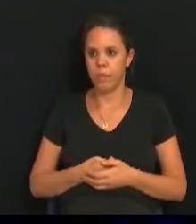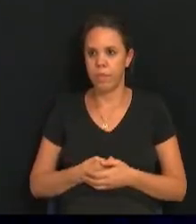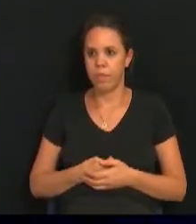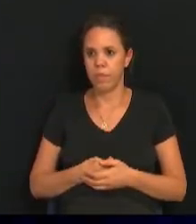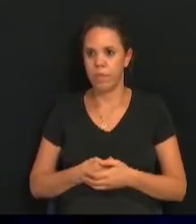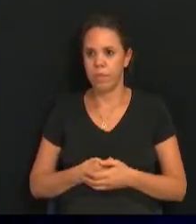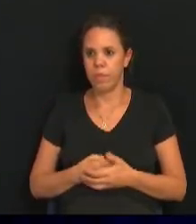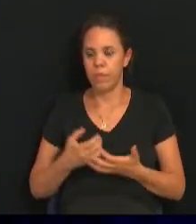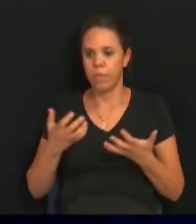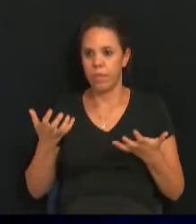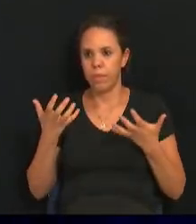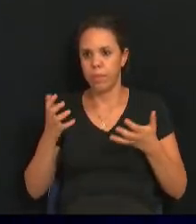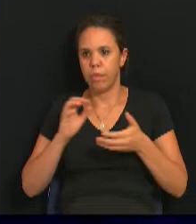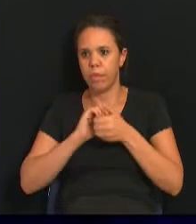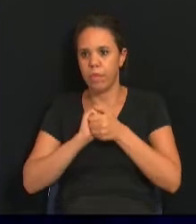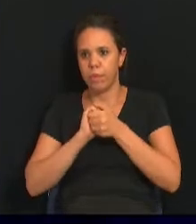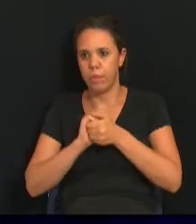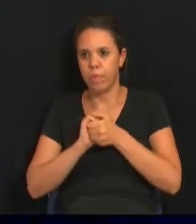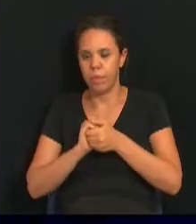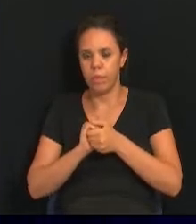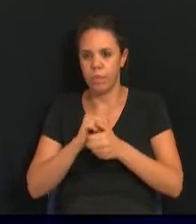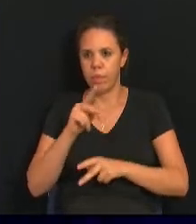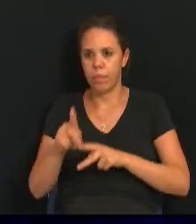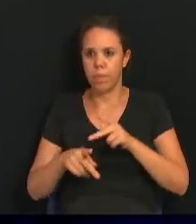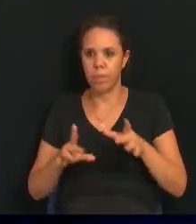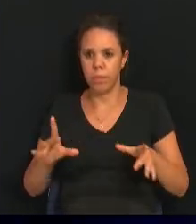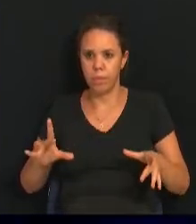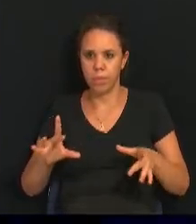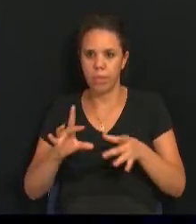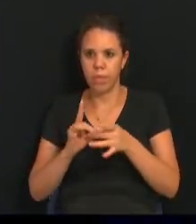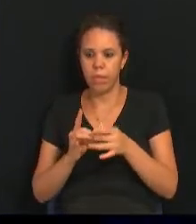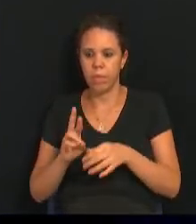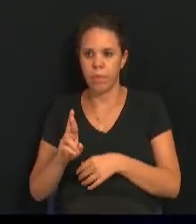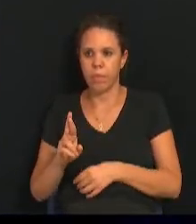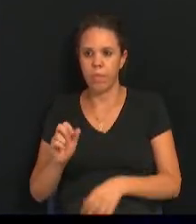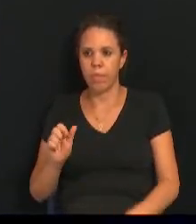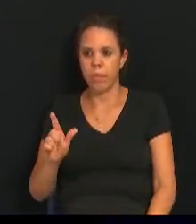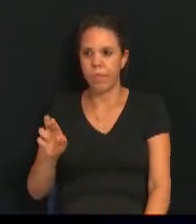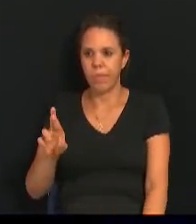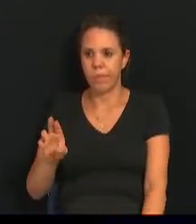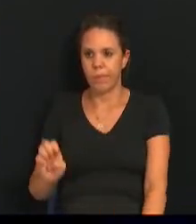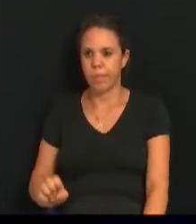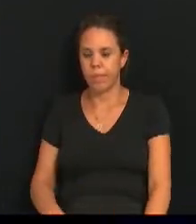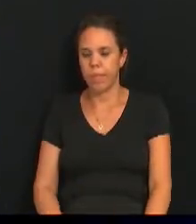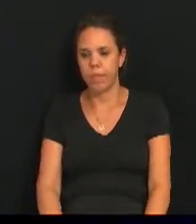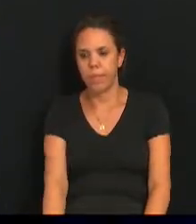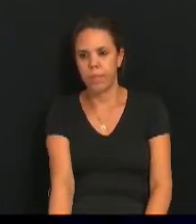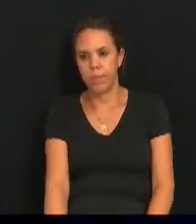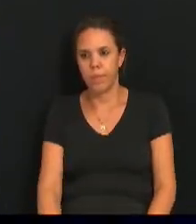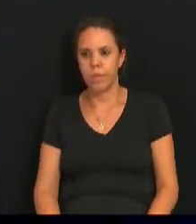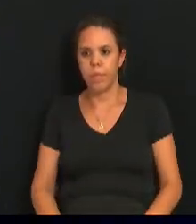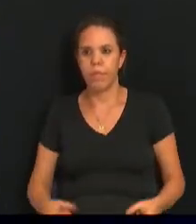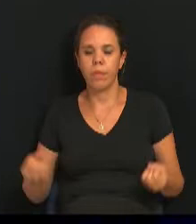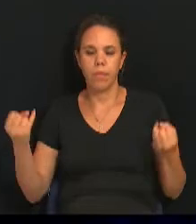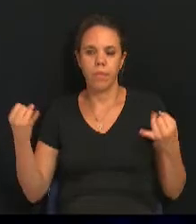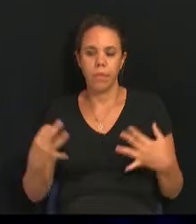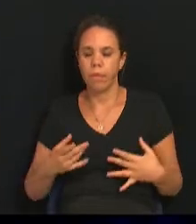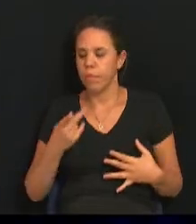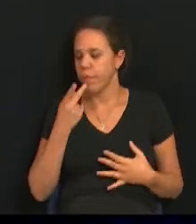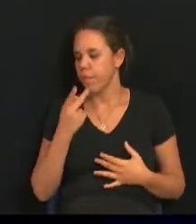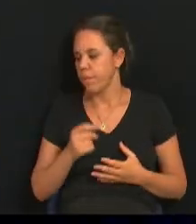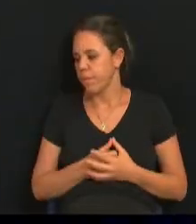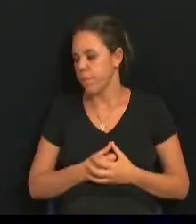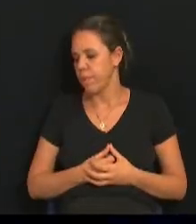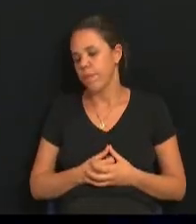Queria também cumprimentar os adjuntos aí, o doutor Alexandre, e falar um pouquinho,